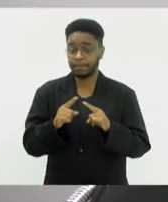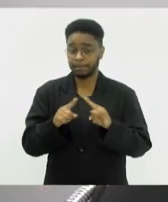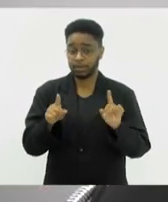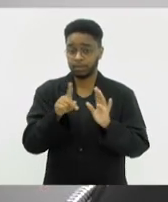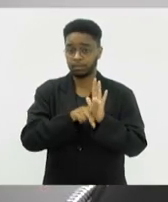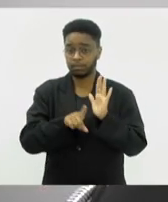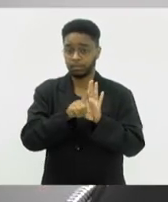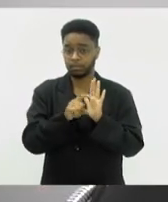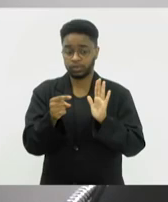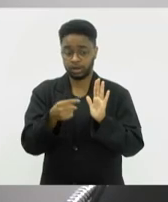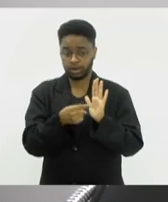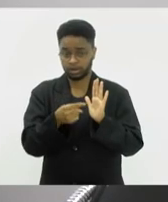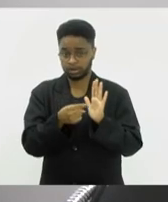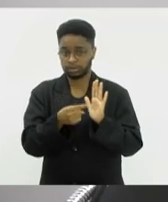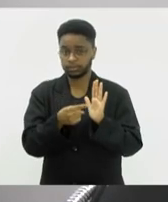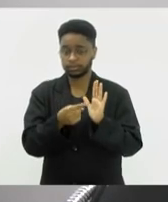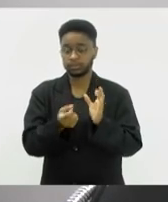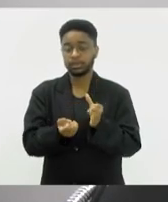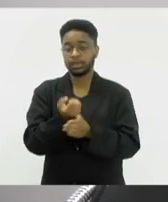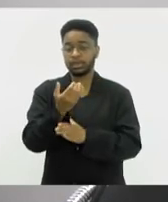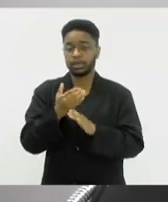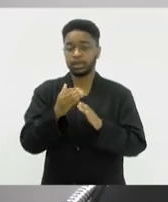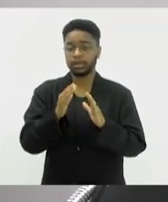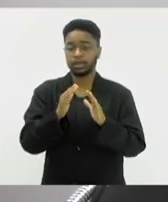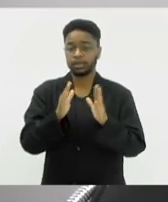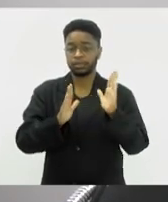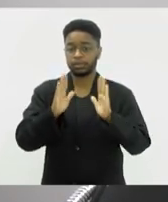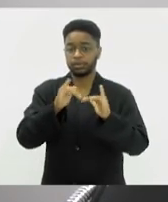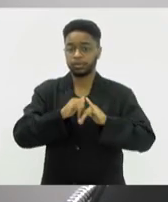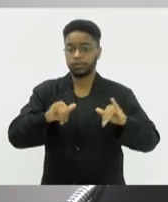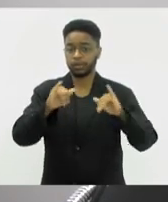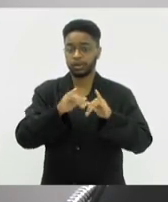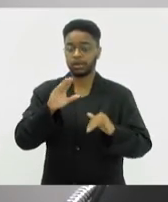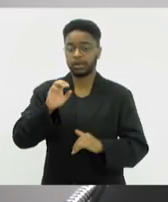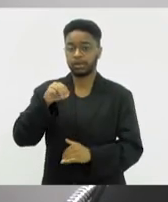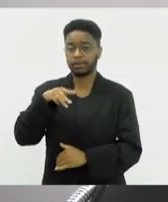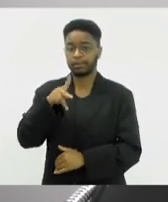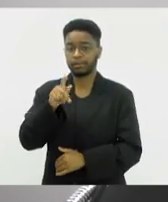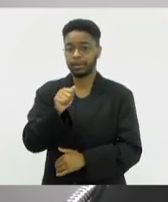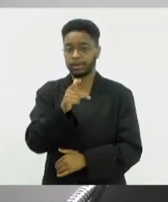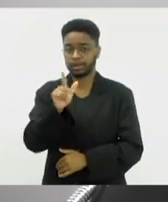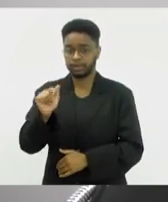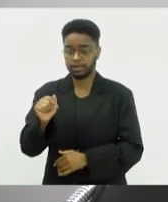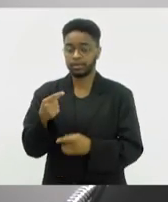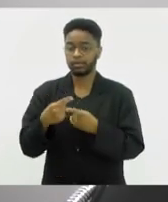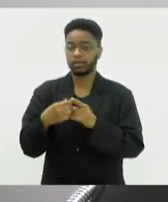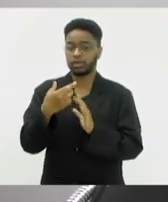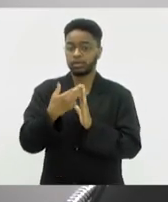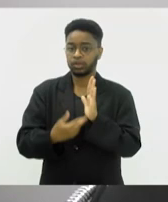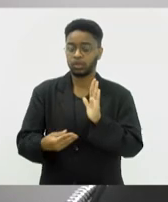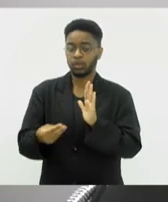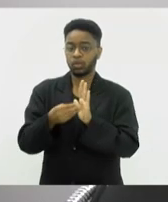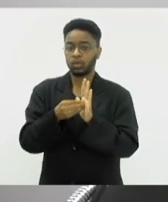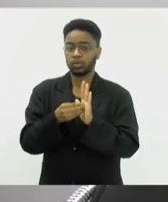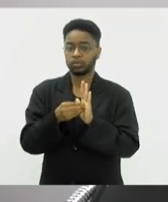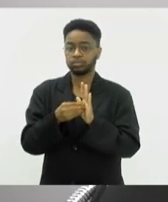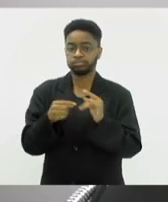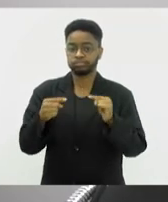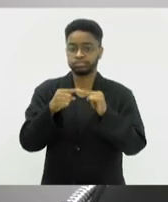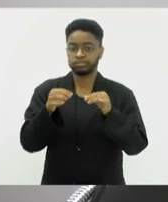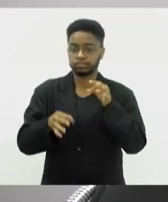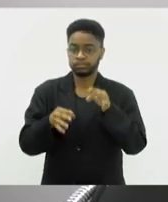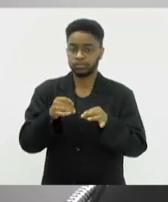aqui institui a campanha. O relator está dando juridicidade com uma, duas,